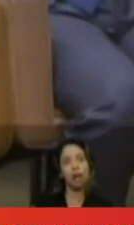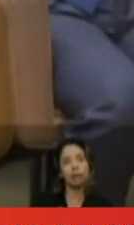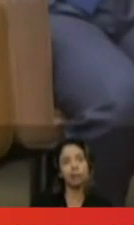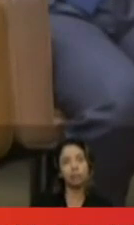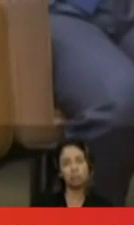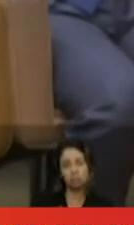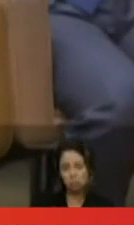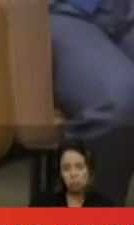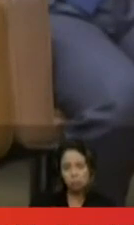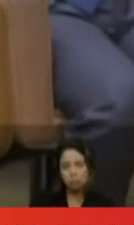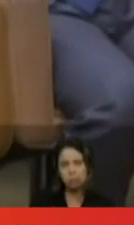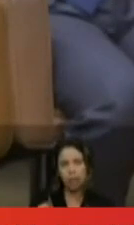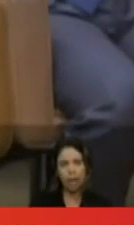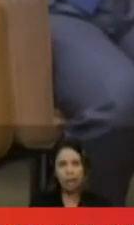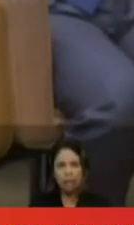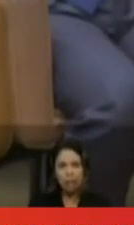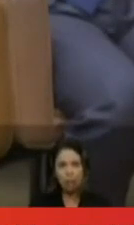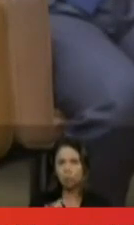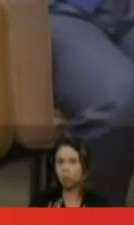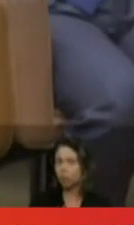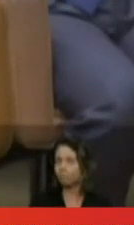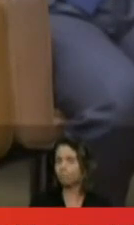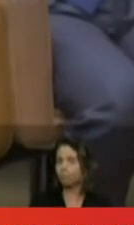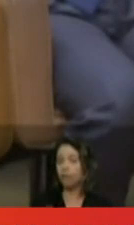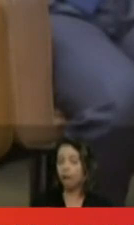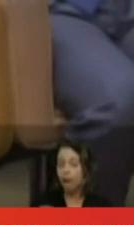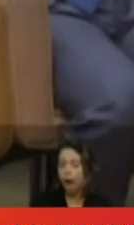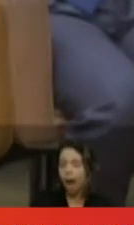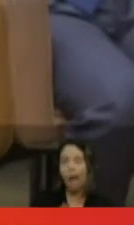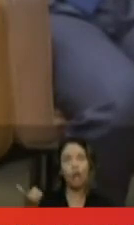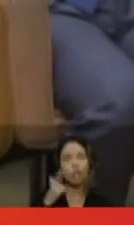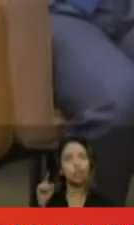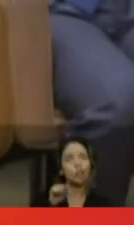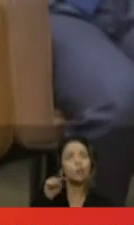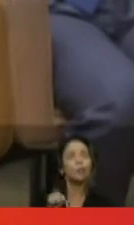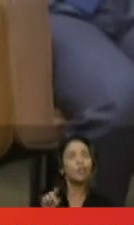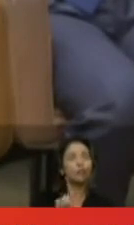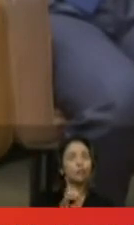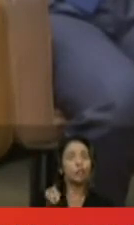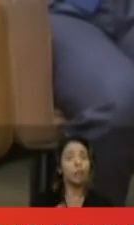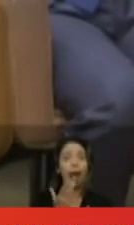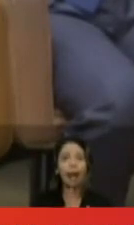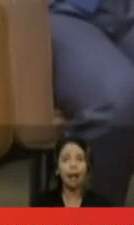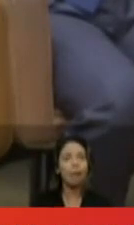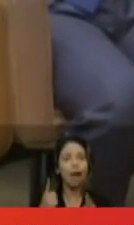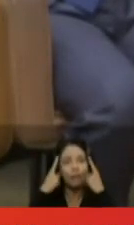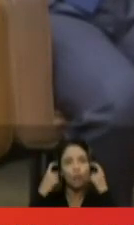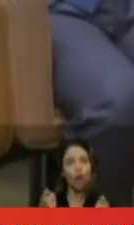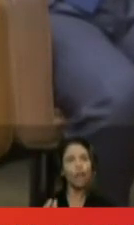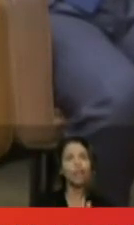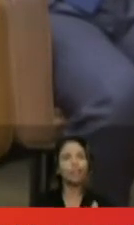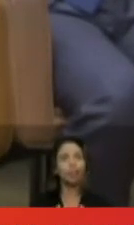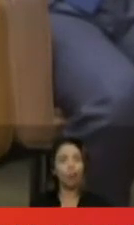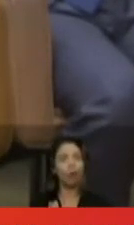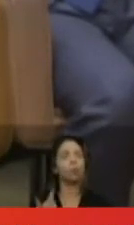do público não consegue ser tão grande quanto a pressão das instituições. E aí, no voto aberto, o sujeito vai ficar com